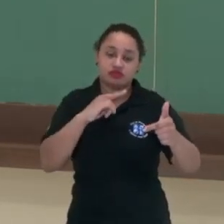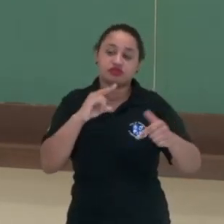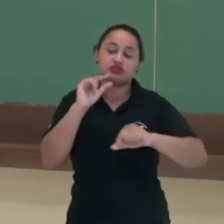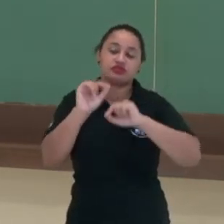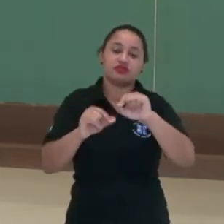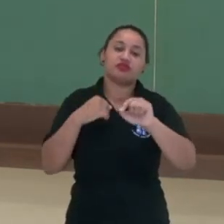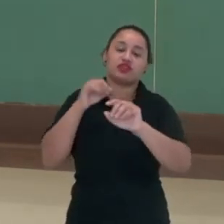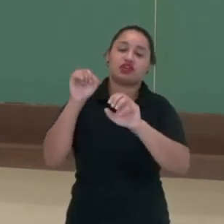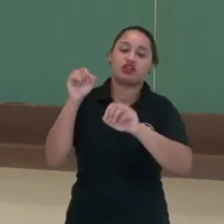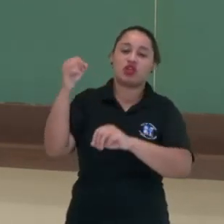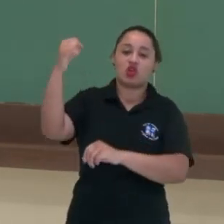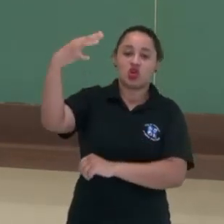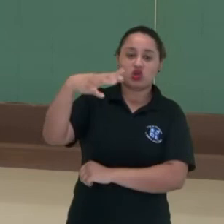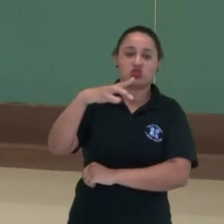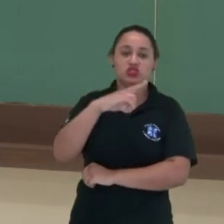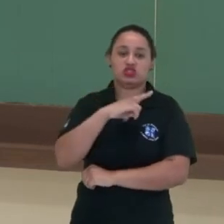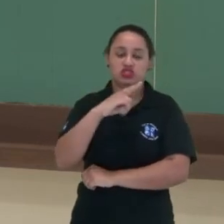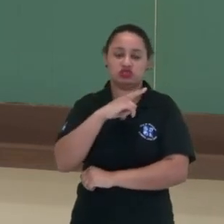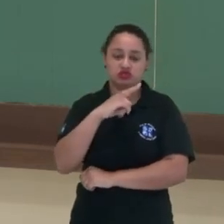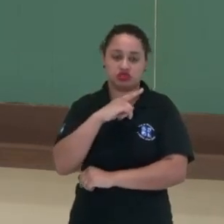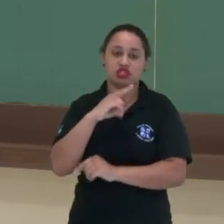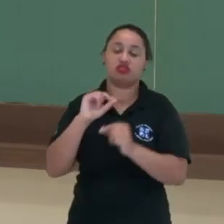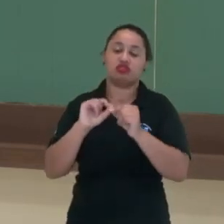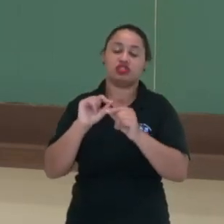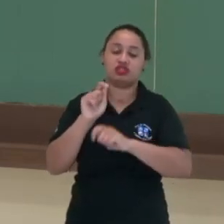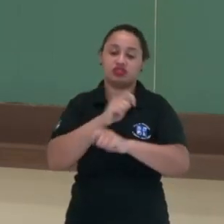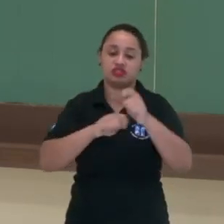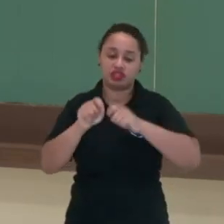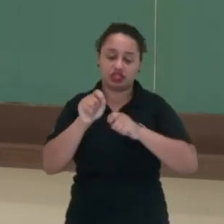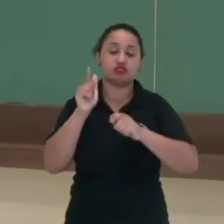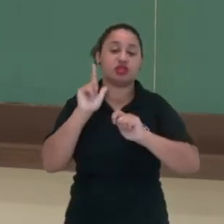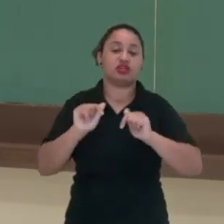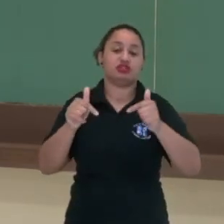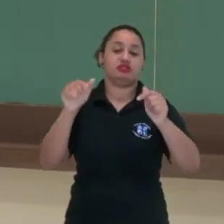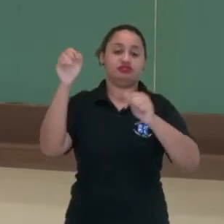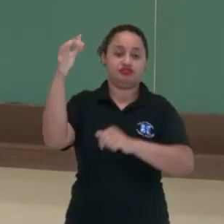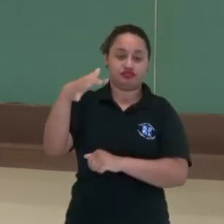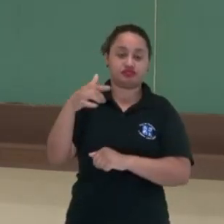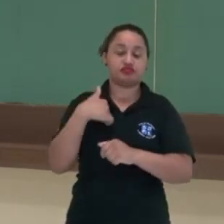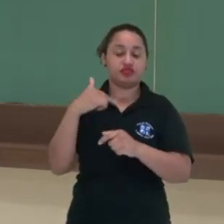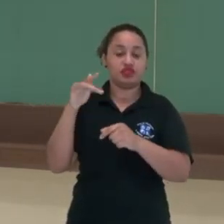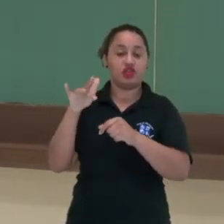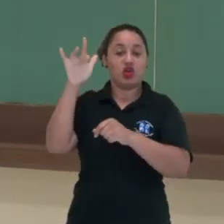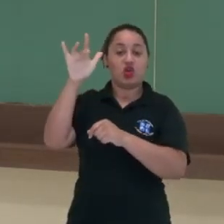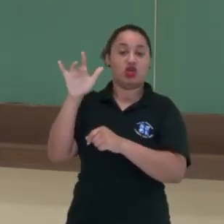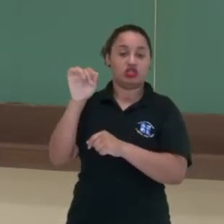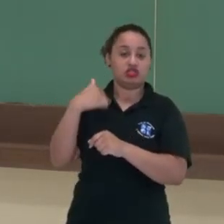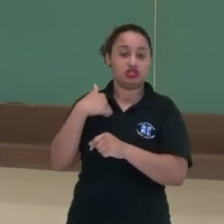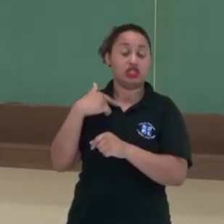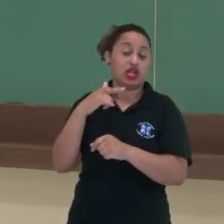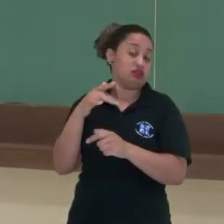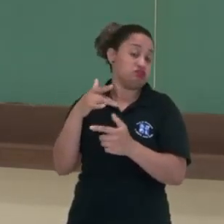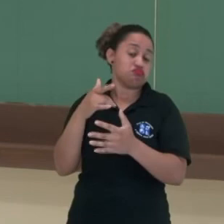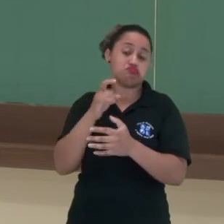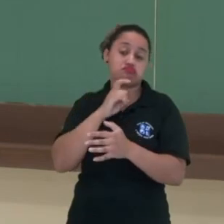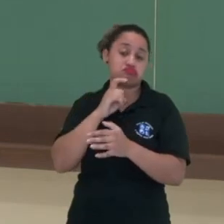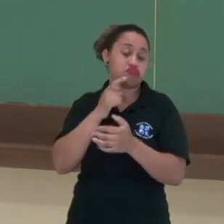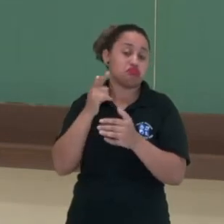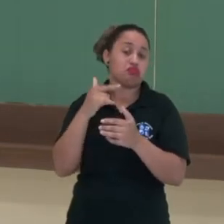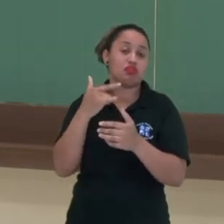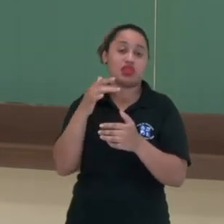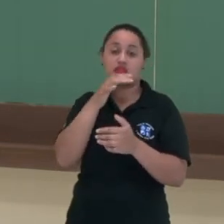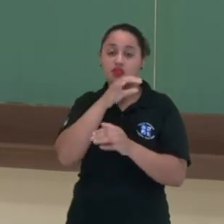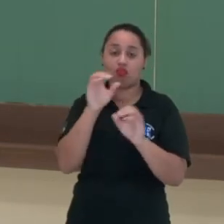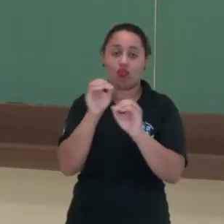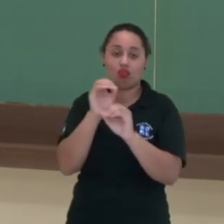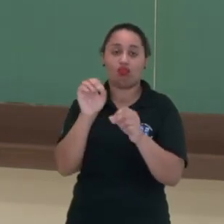está iluminando, fazendo com que esses átomos iluminem. Então, se você encosta nessa lâmpada, ela é fria, ela não tem calor.